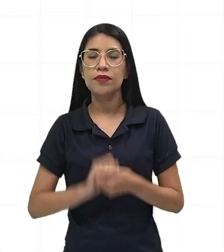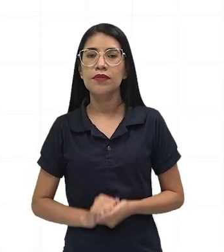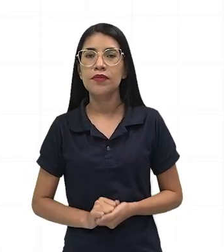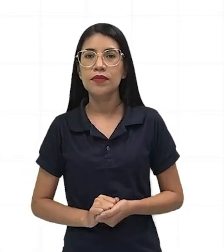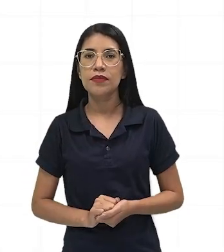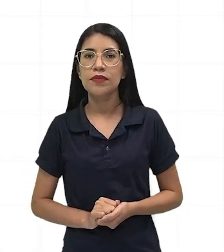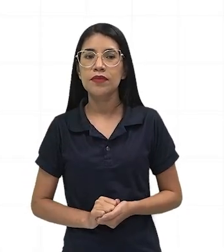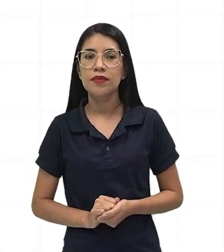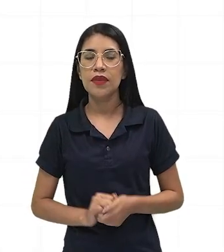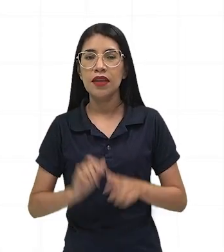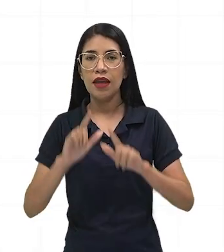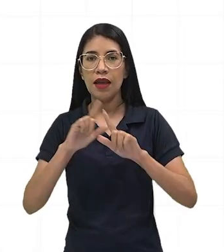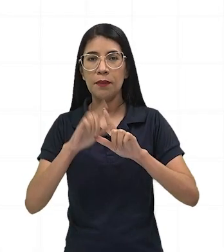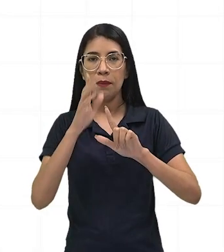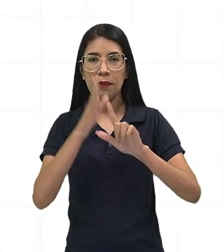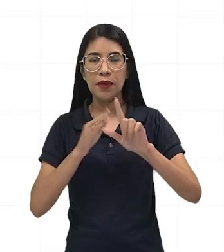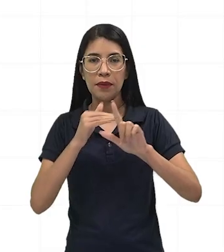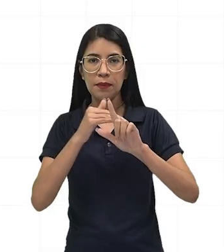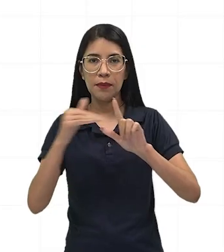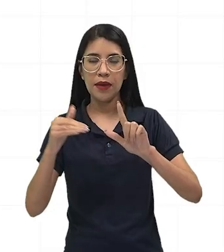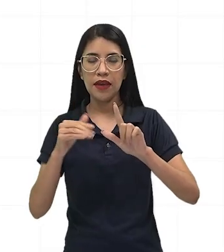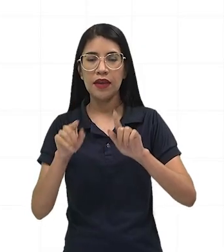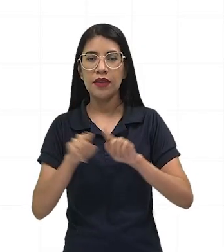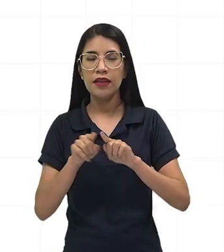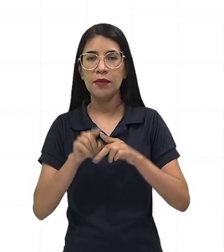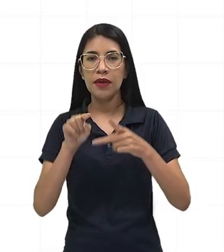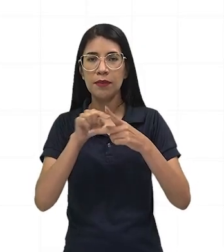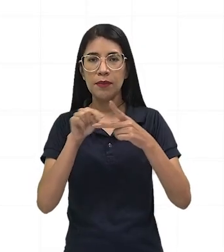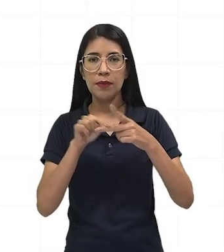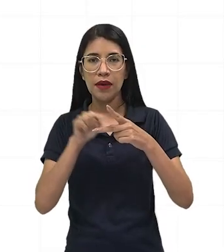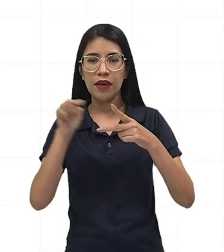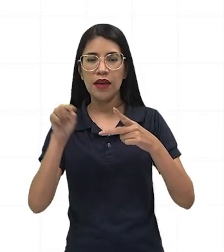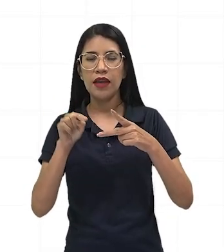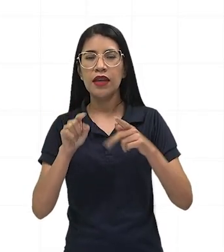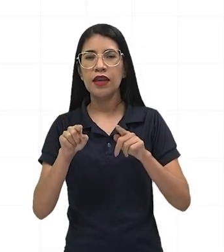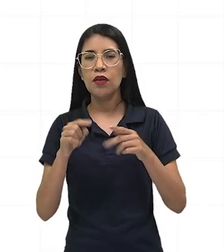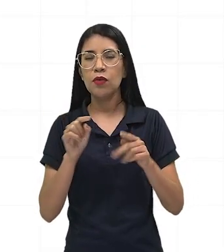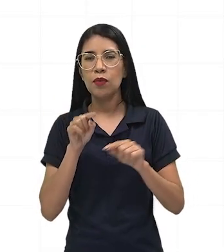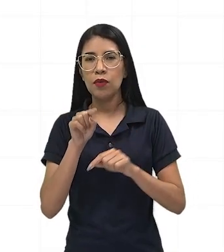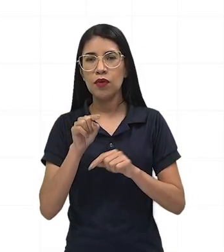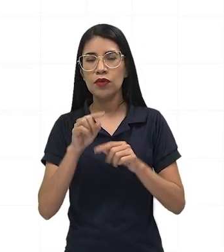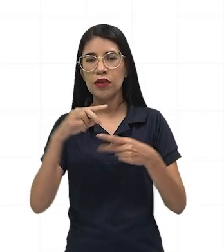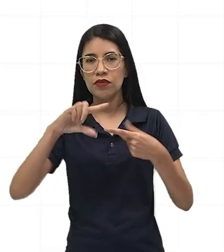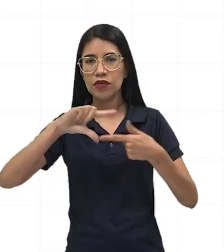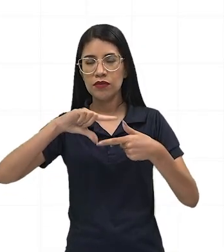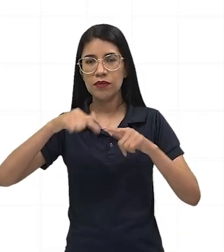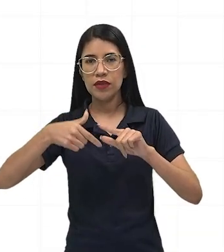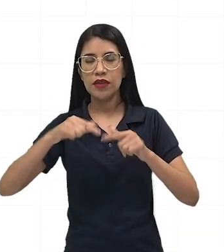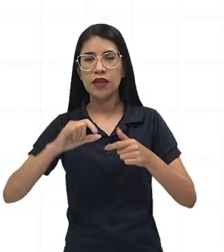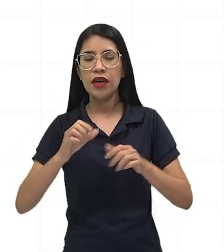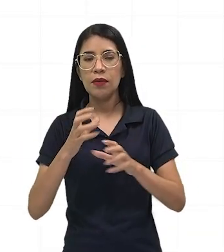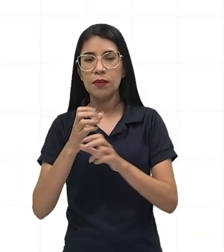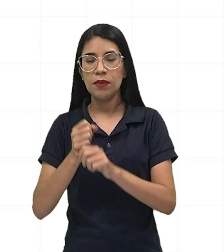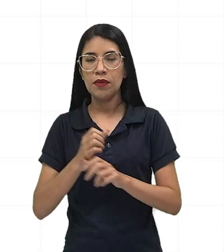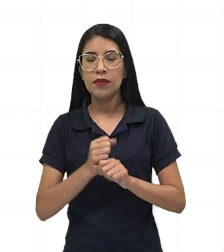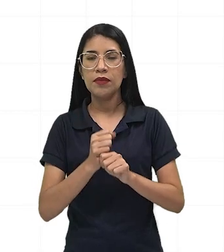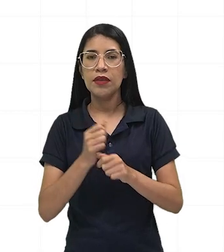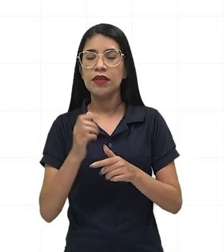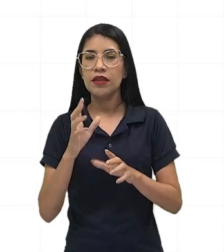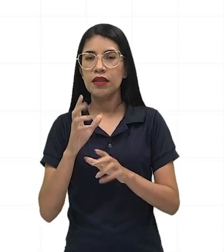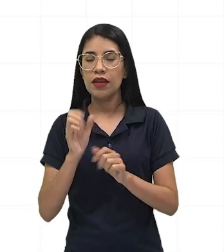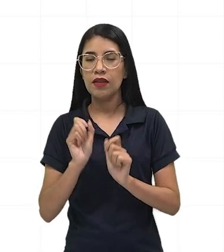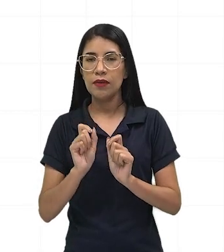conhecimento mediatriz e bissetriz como lugares geométricos, construção e